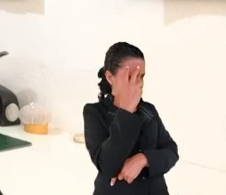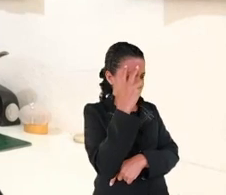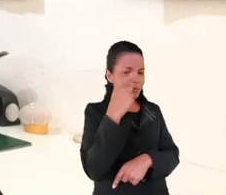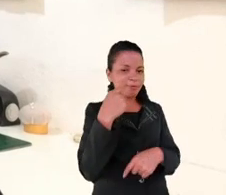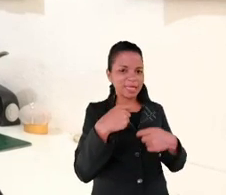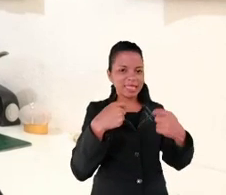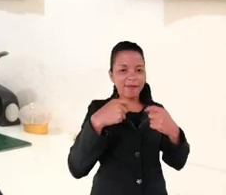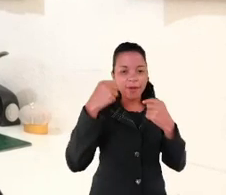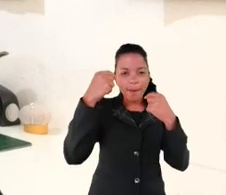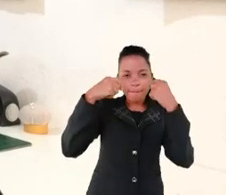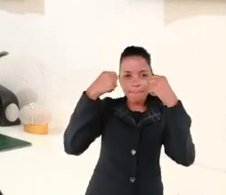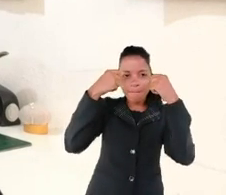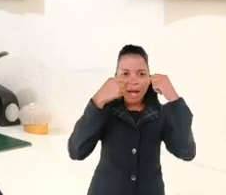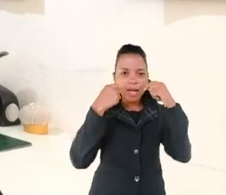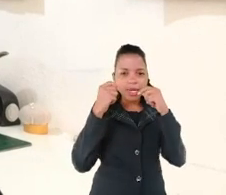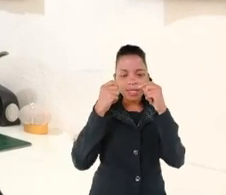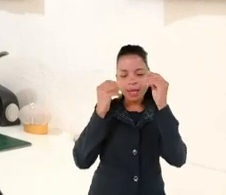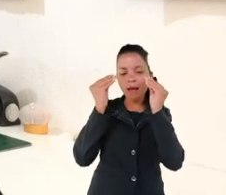me produzia,